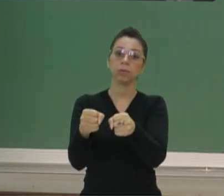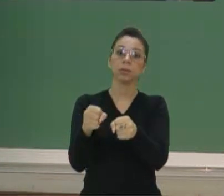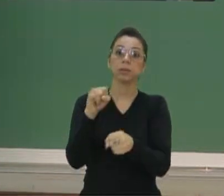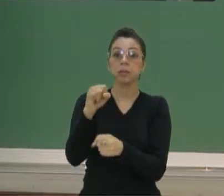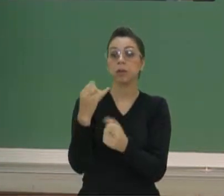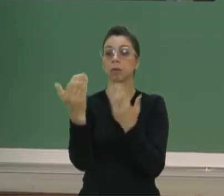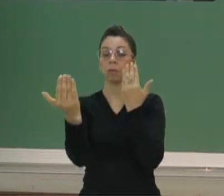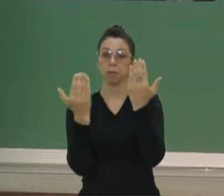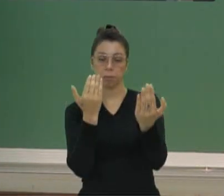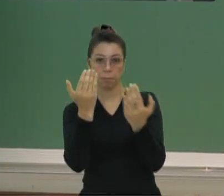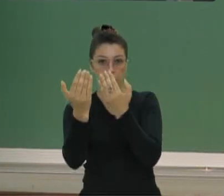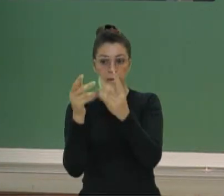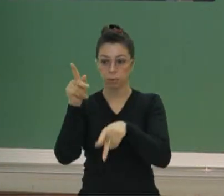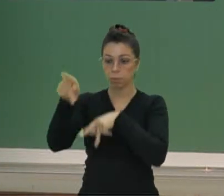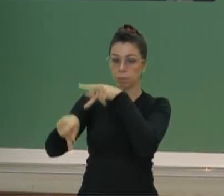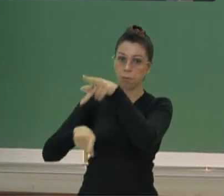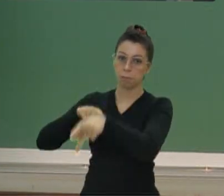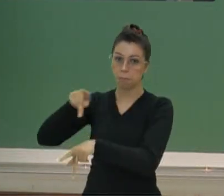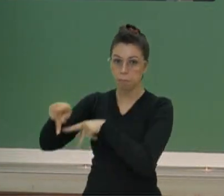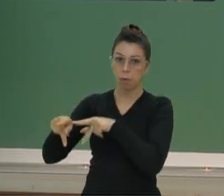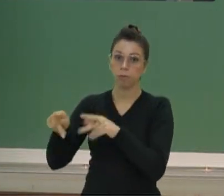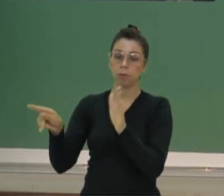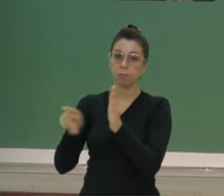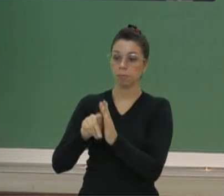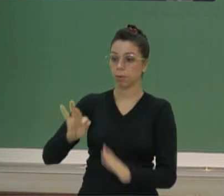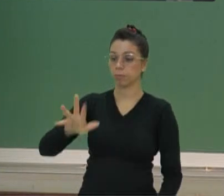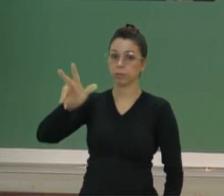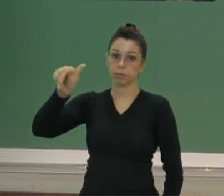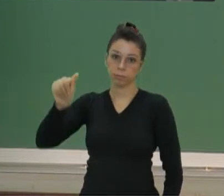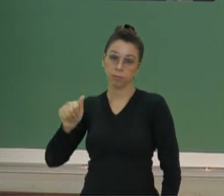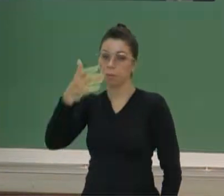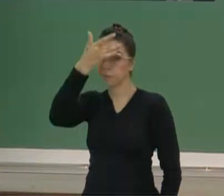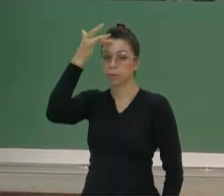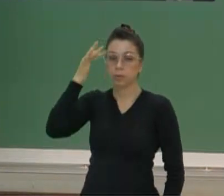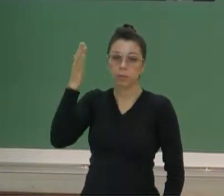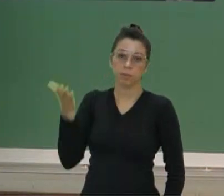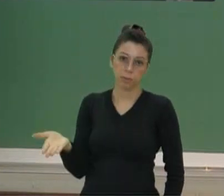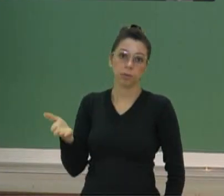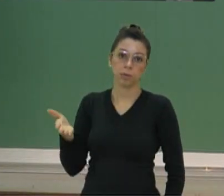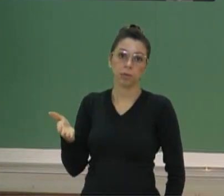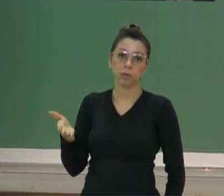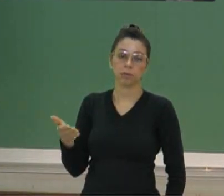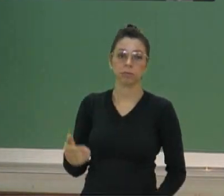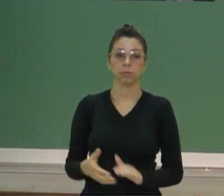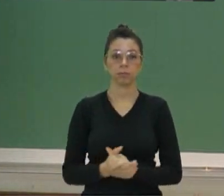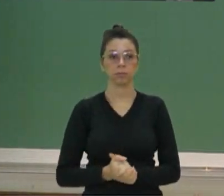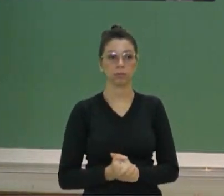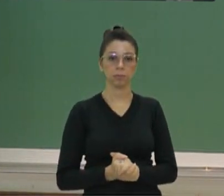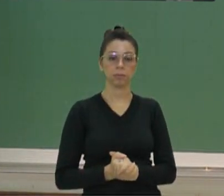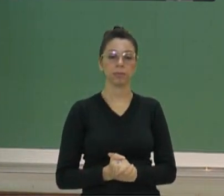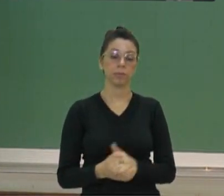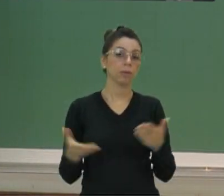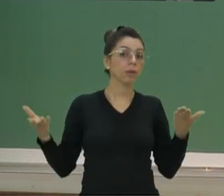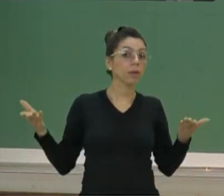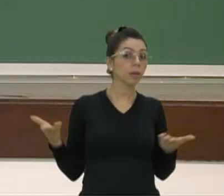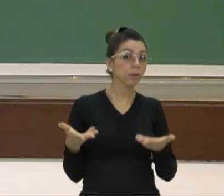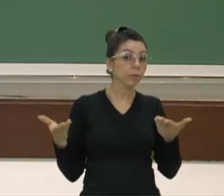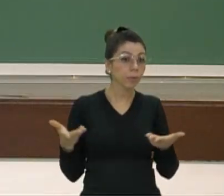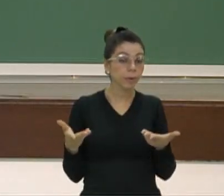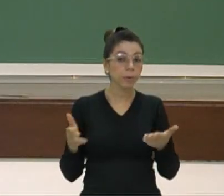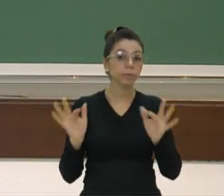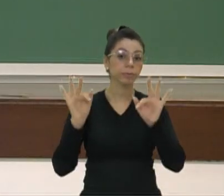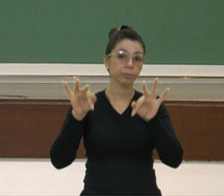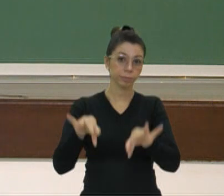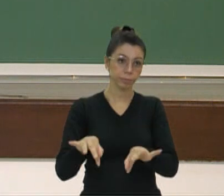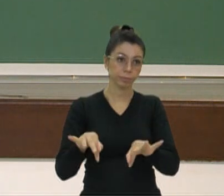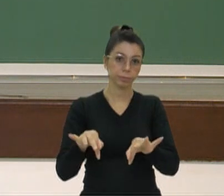se continuar a comparar com a continuação de pessoas nativas do lugar. E agora, para a gente